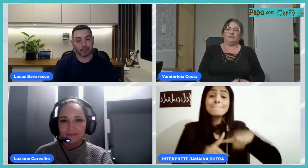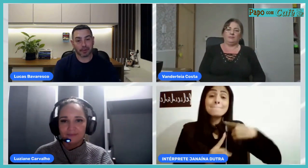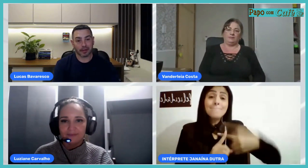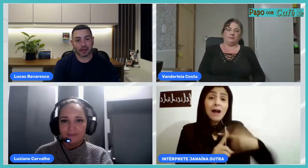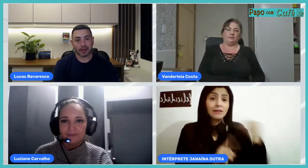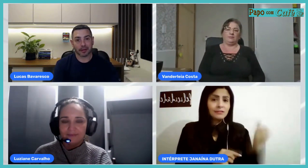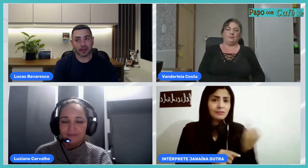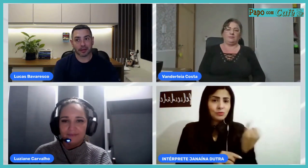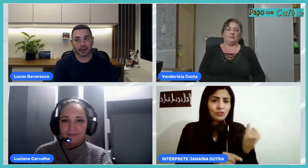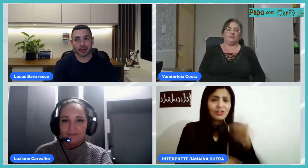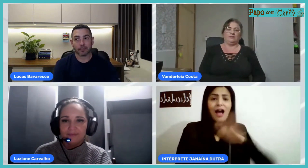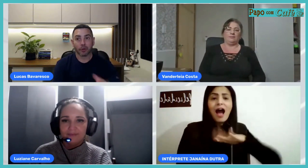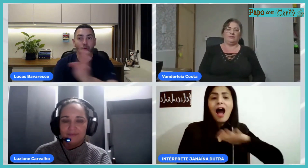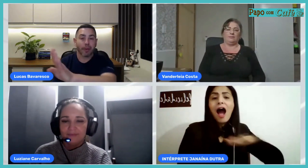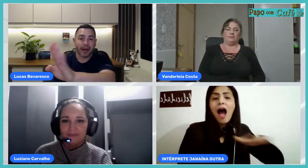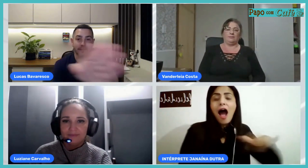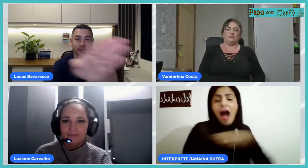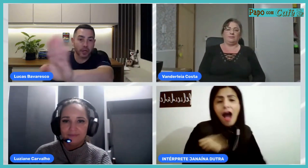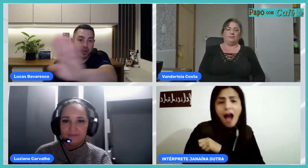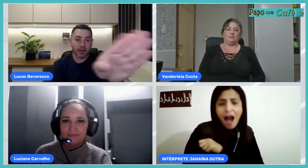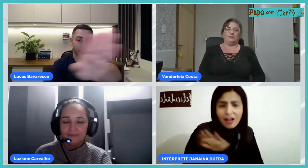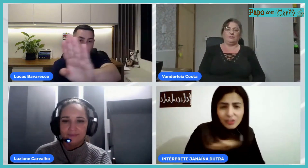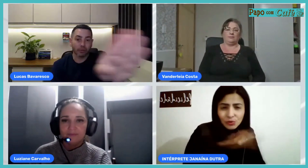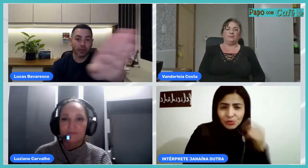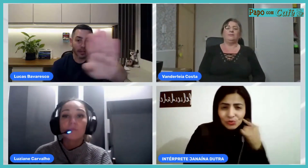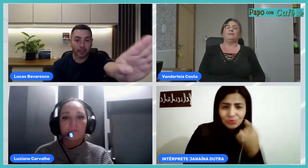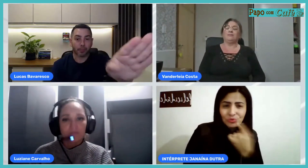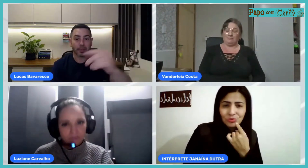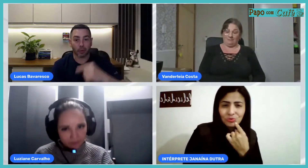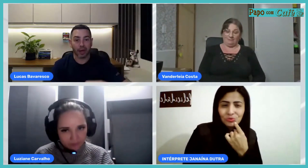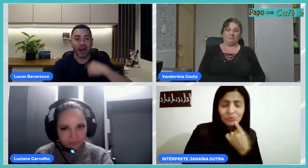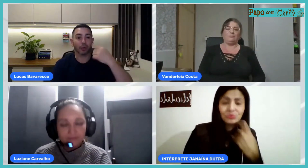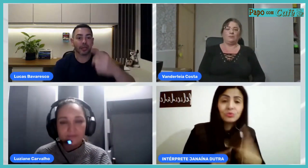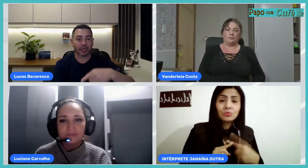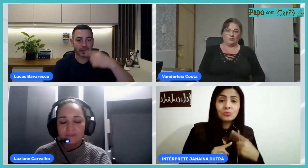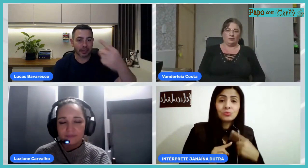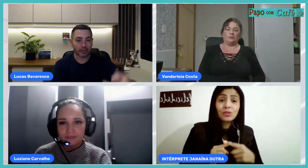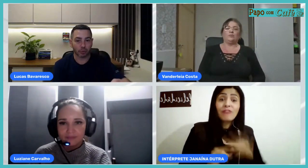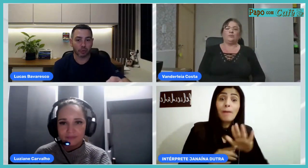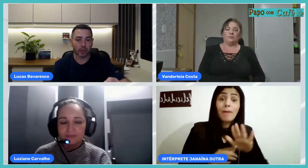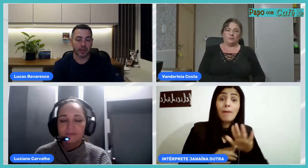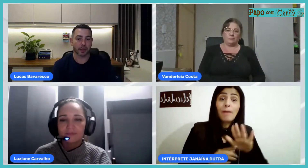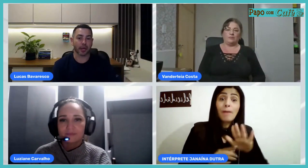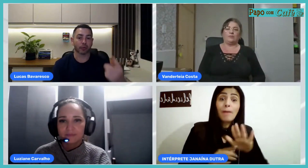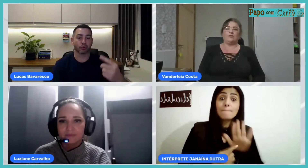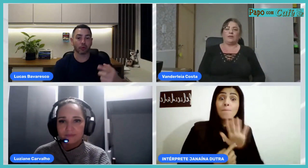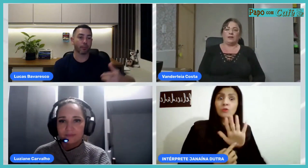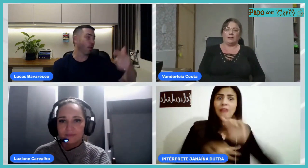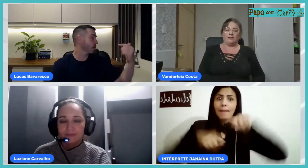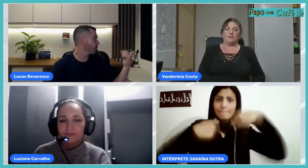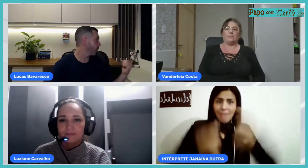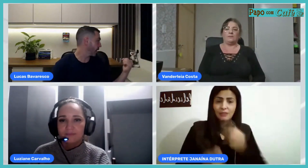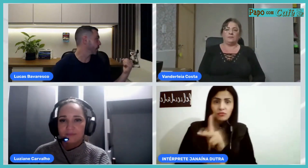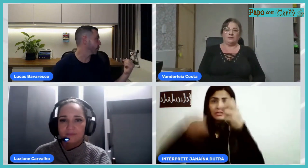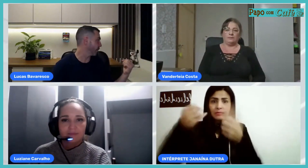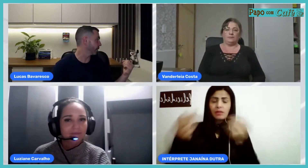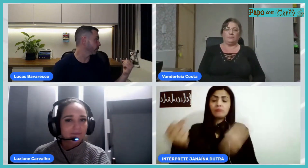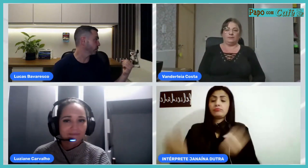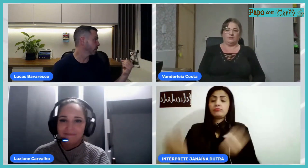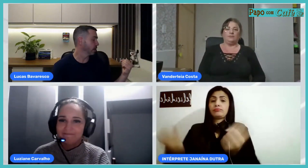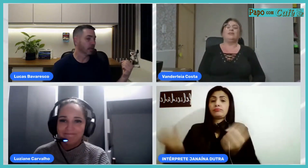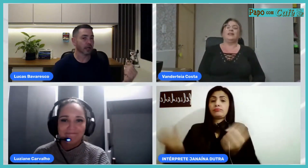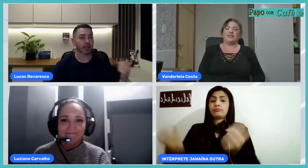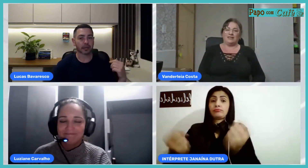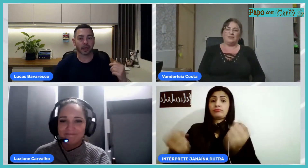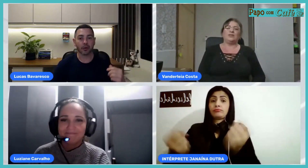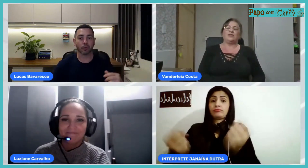falar muito mais indicando, porque o carro está andando, este aluno não pode ficar te